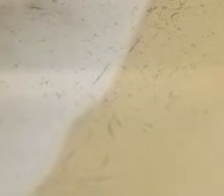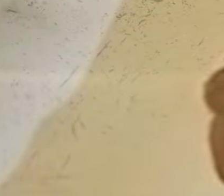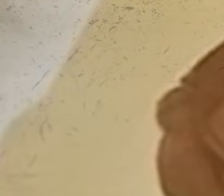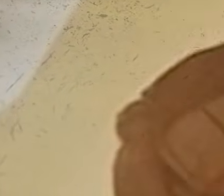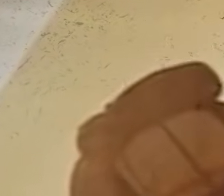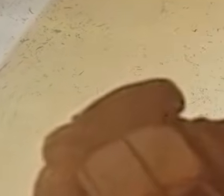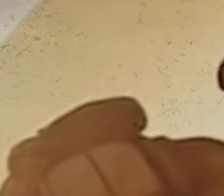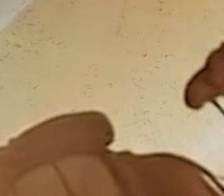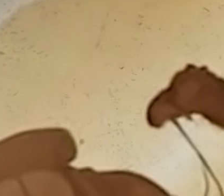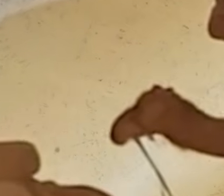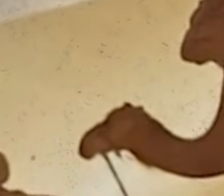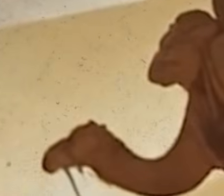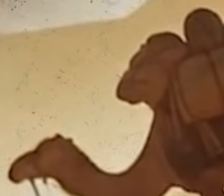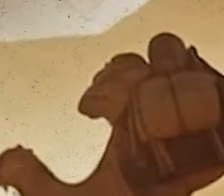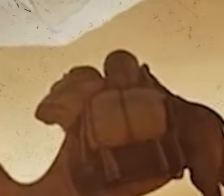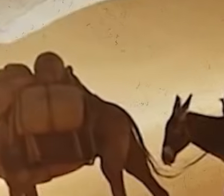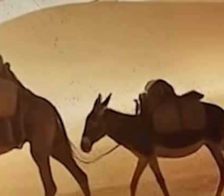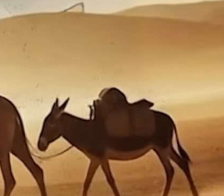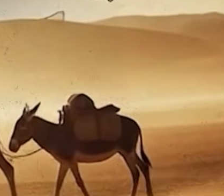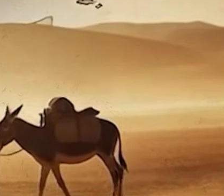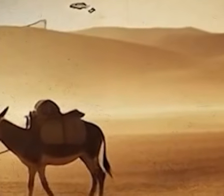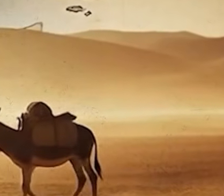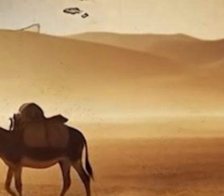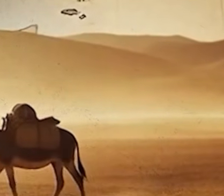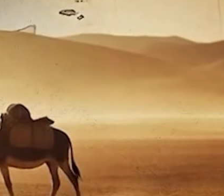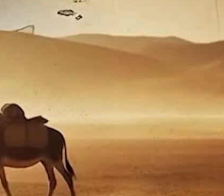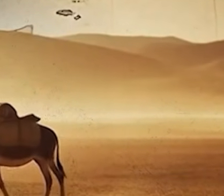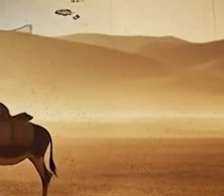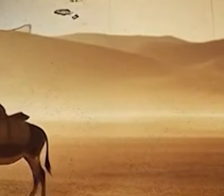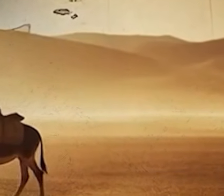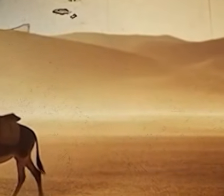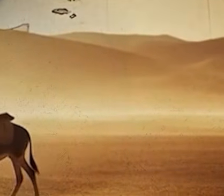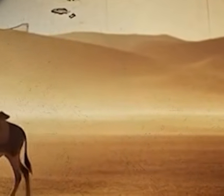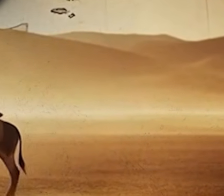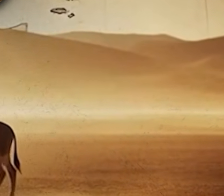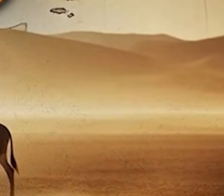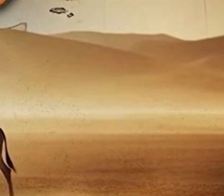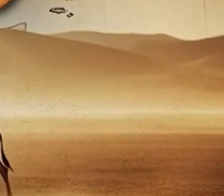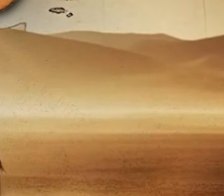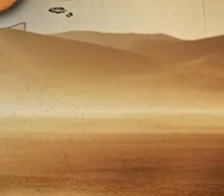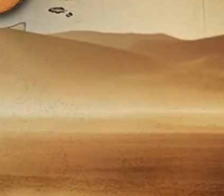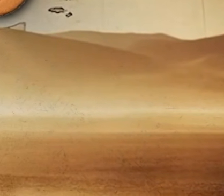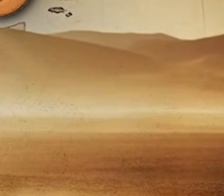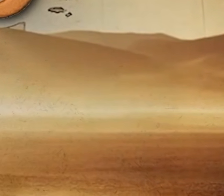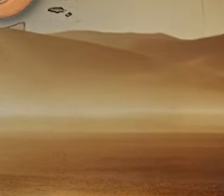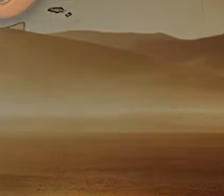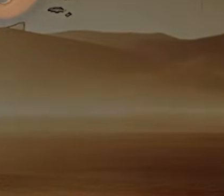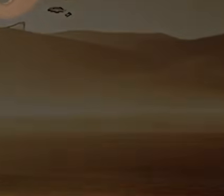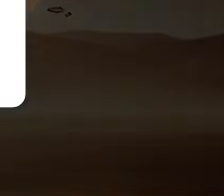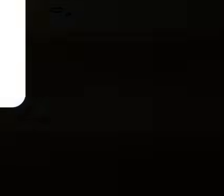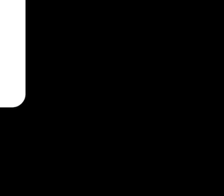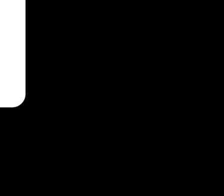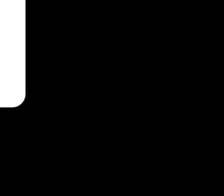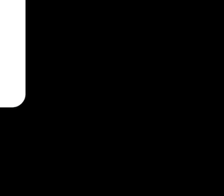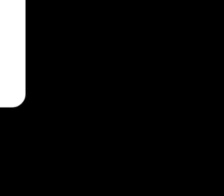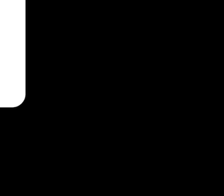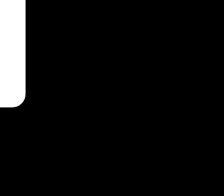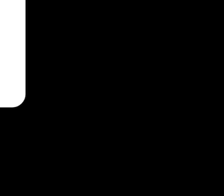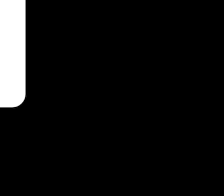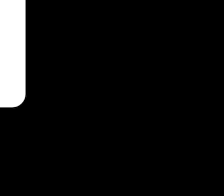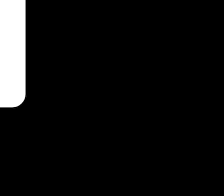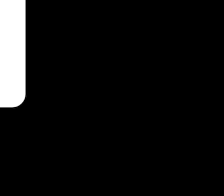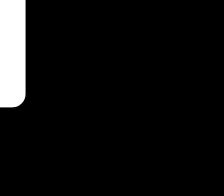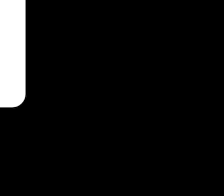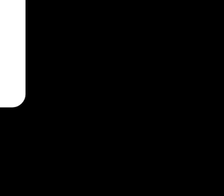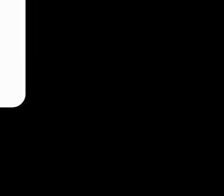As jornadas de Abraão, mais do que uma história, um chamado de fé. Em breve.